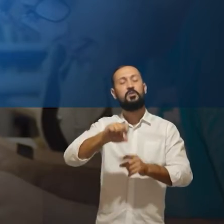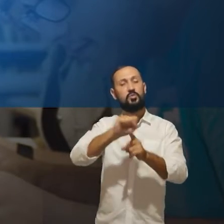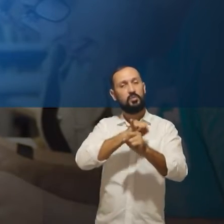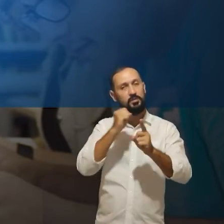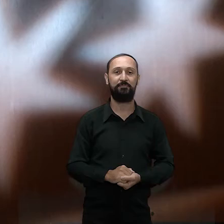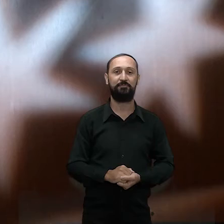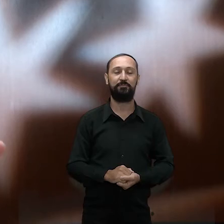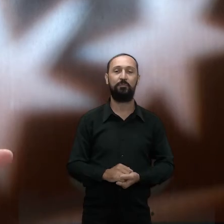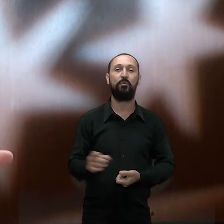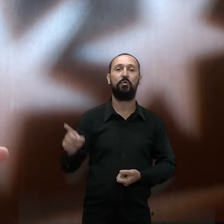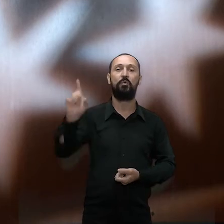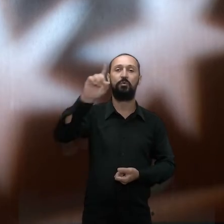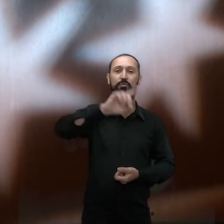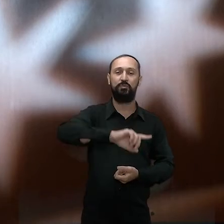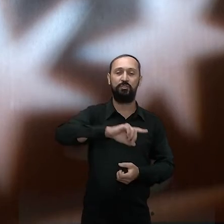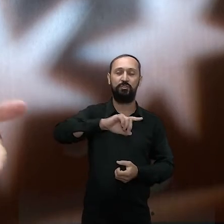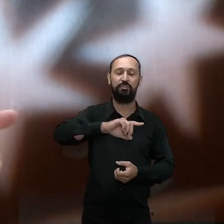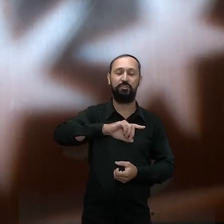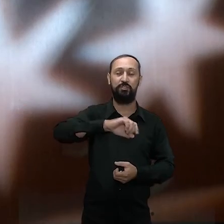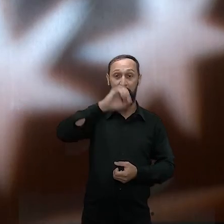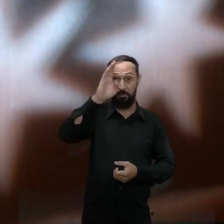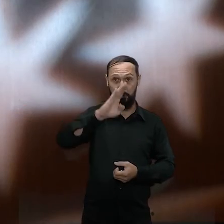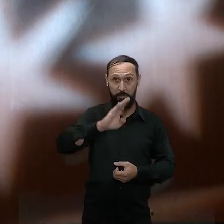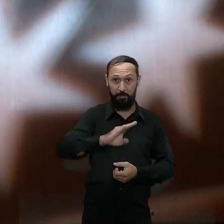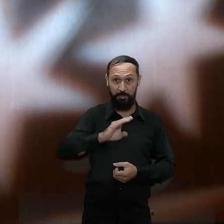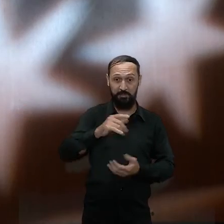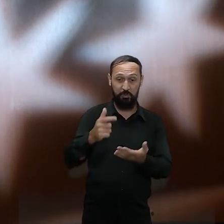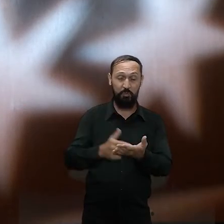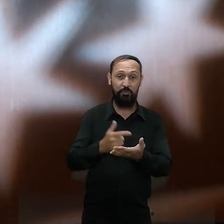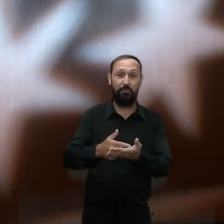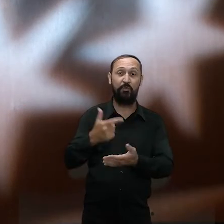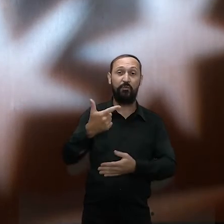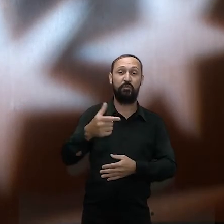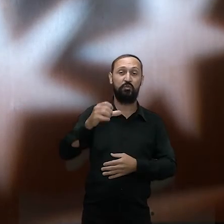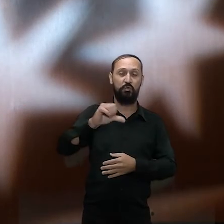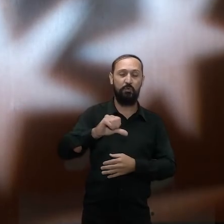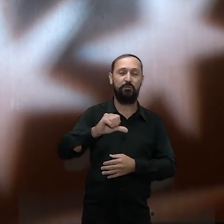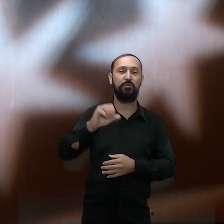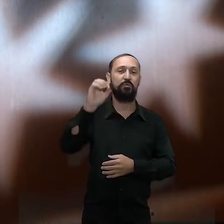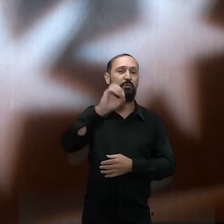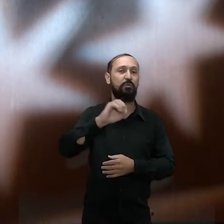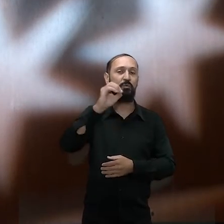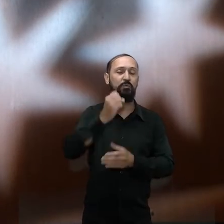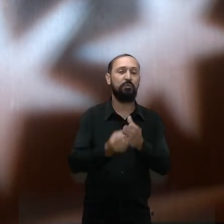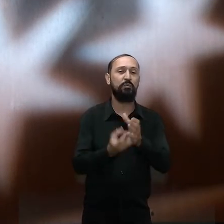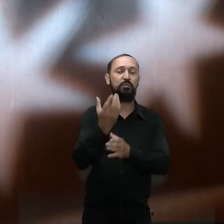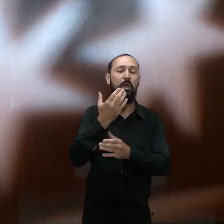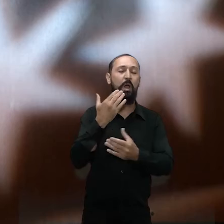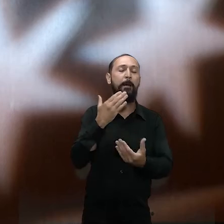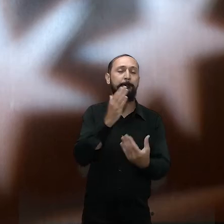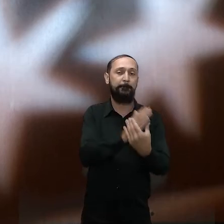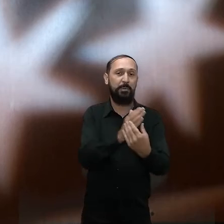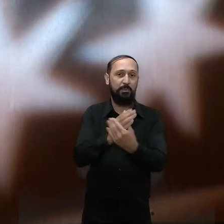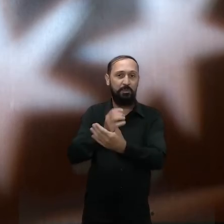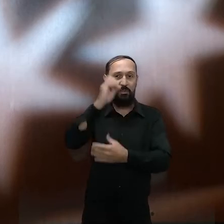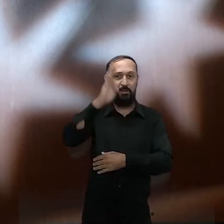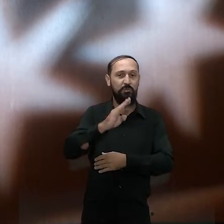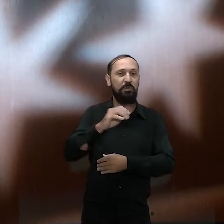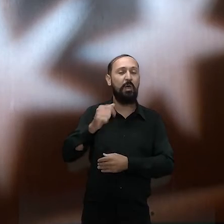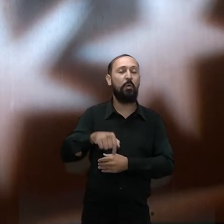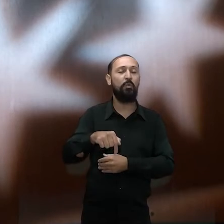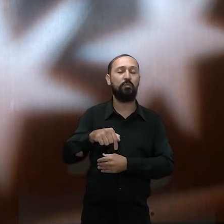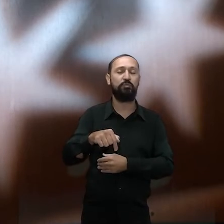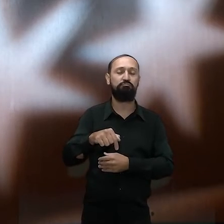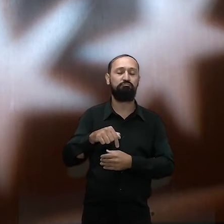toda a sociedade. O Dia Nacional do Livro, celebrado em 29 de outubro, homenageia a fundação da Biblioteca Nacional do